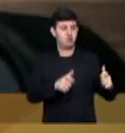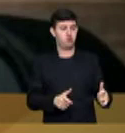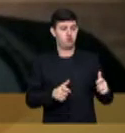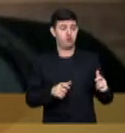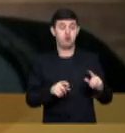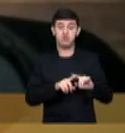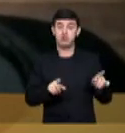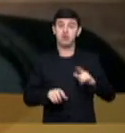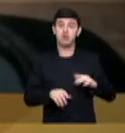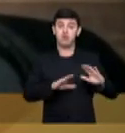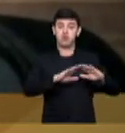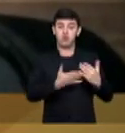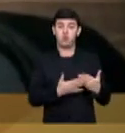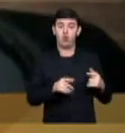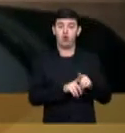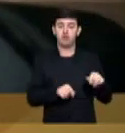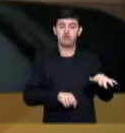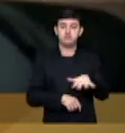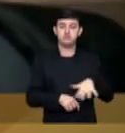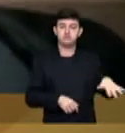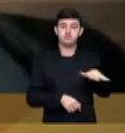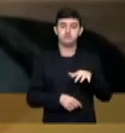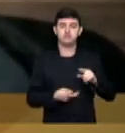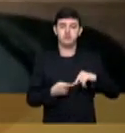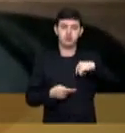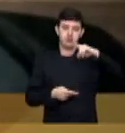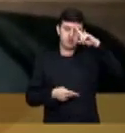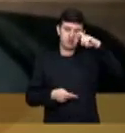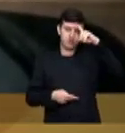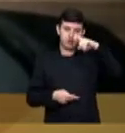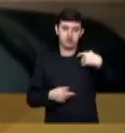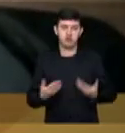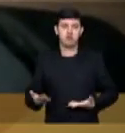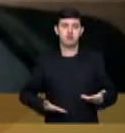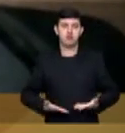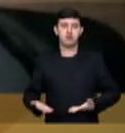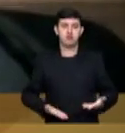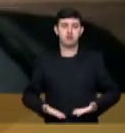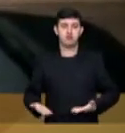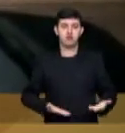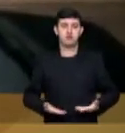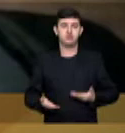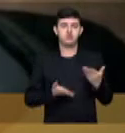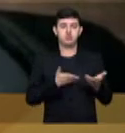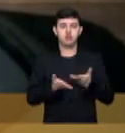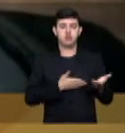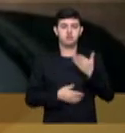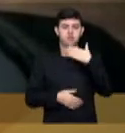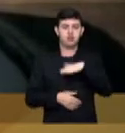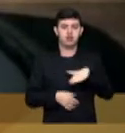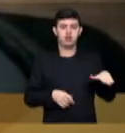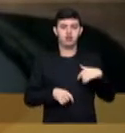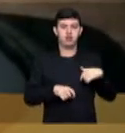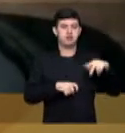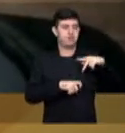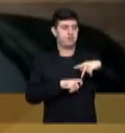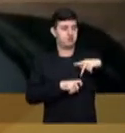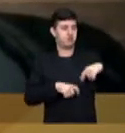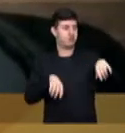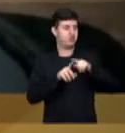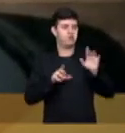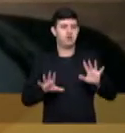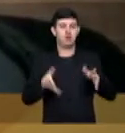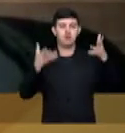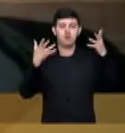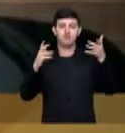escolas e suas mediações, clínicas e serviços pediátricos, eventos esportivos